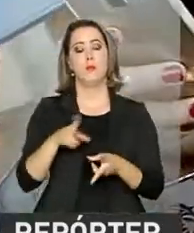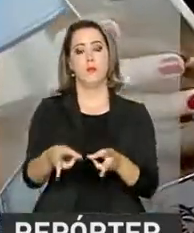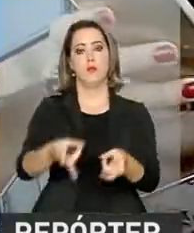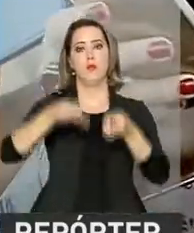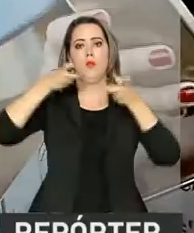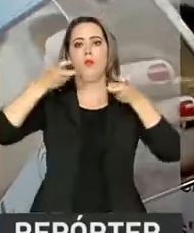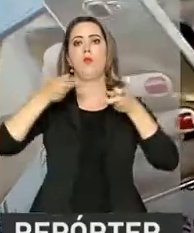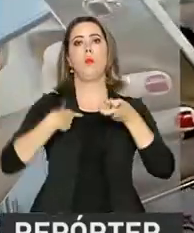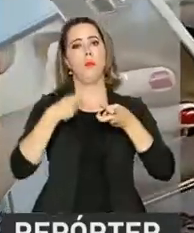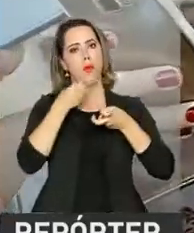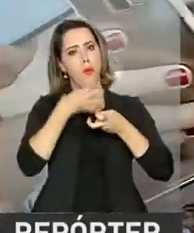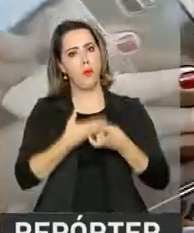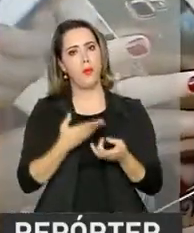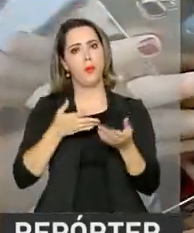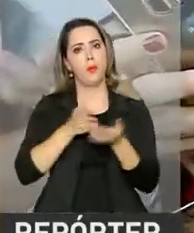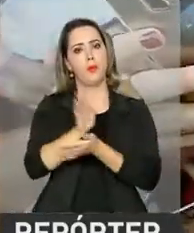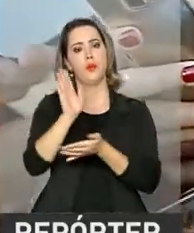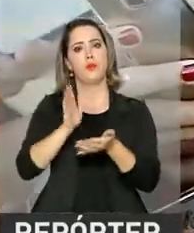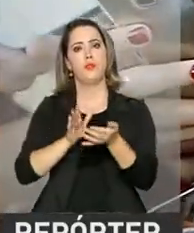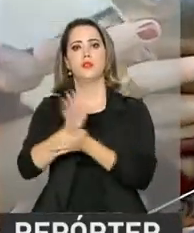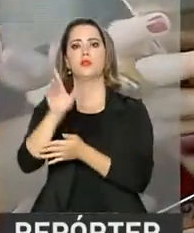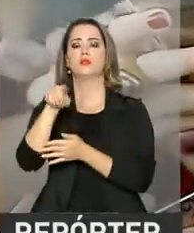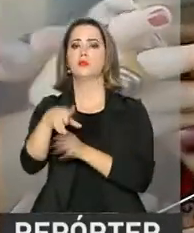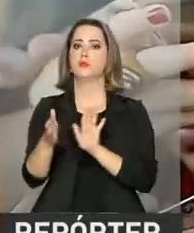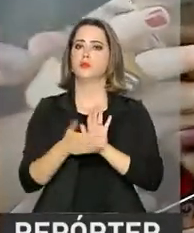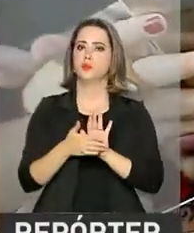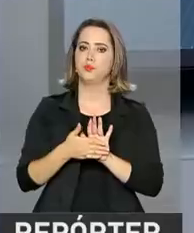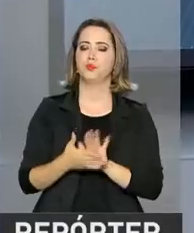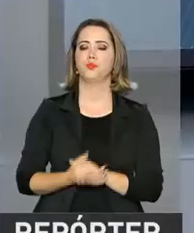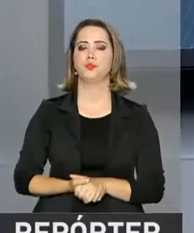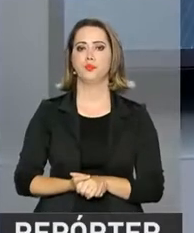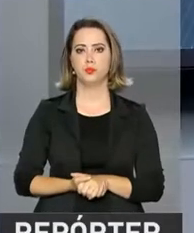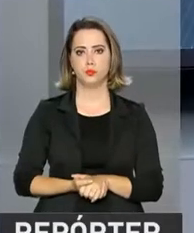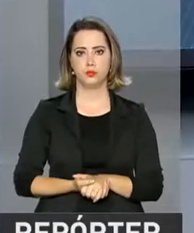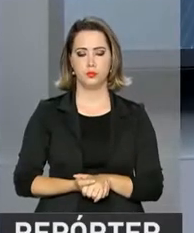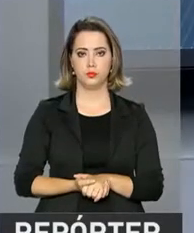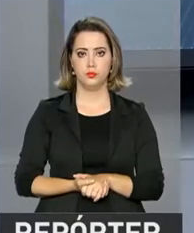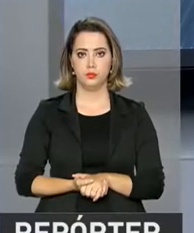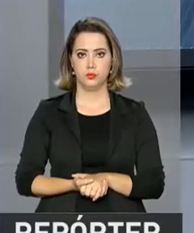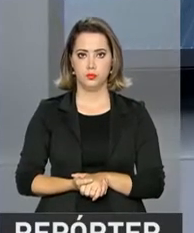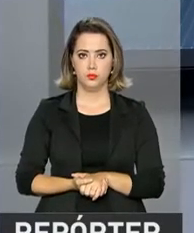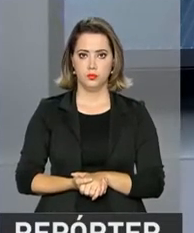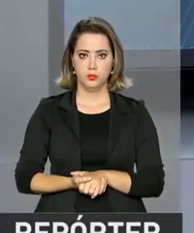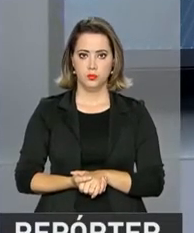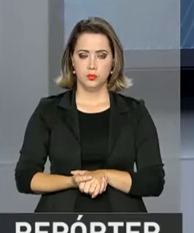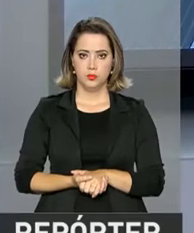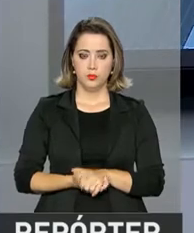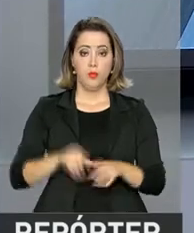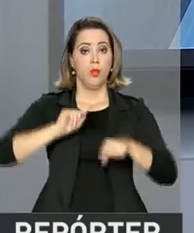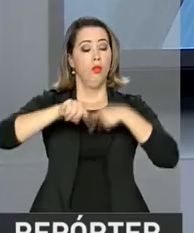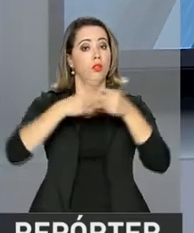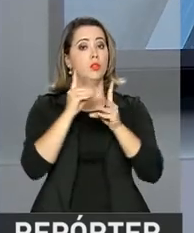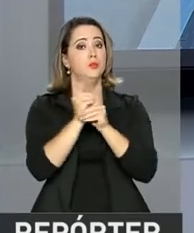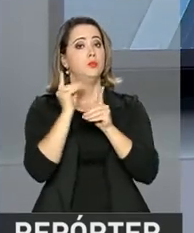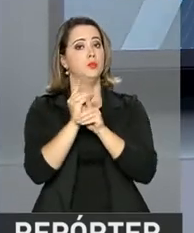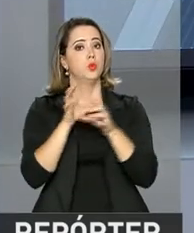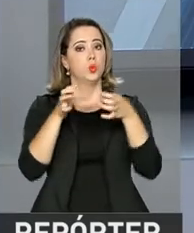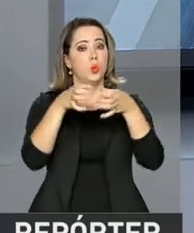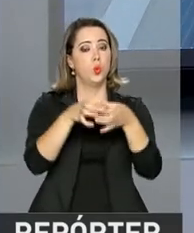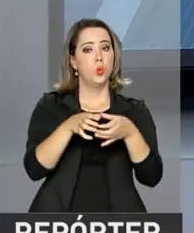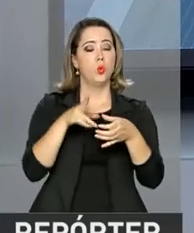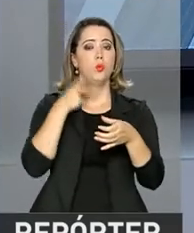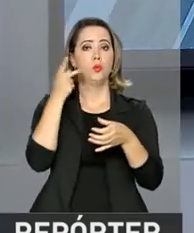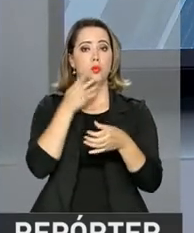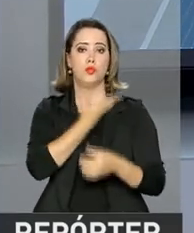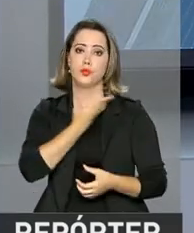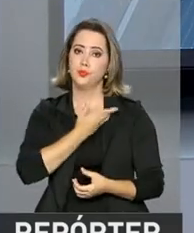muito favorável para aprovação da reforma da previdência e depois do encontro com deputados da base aliada no palácio